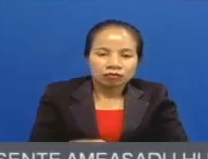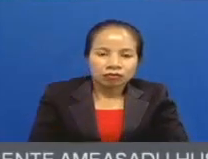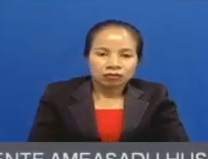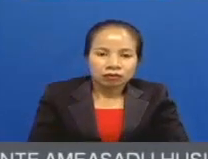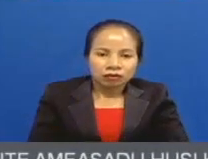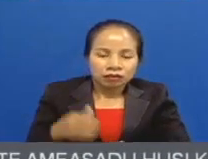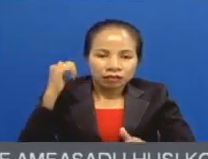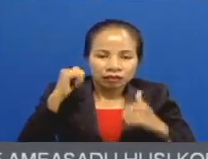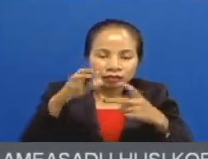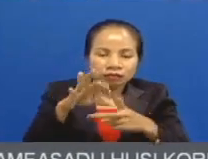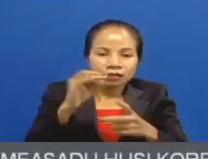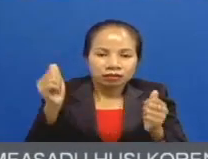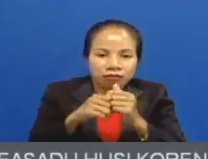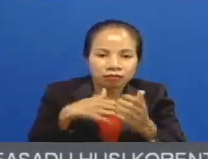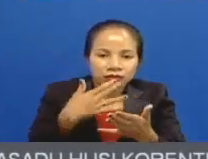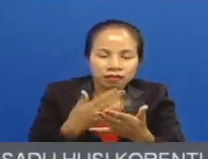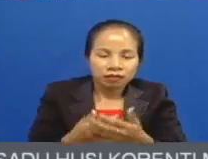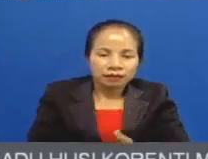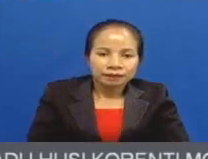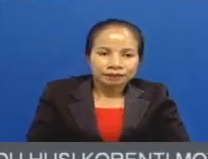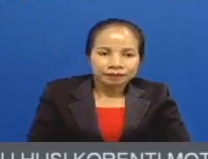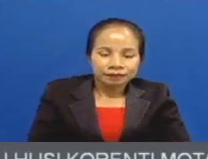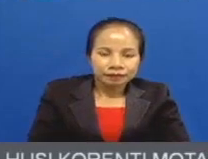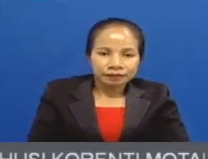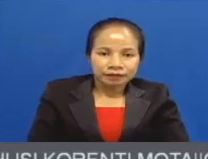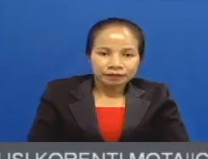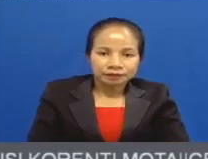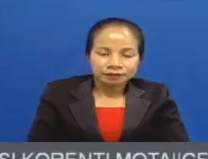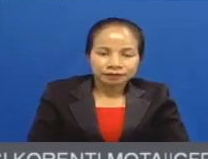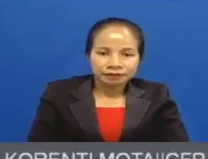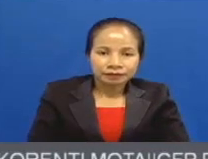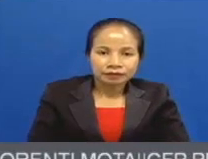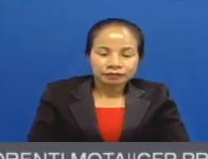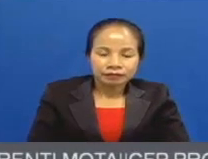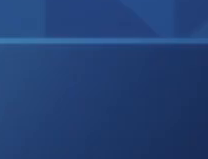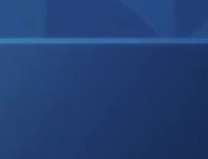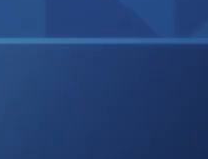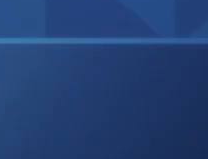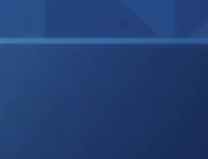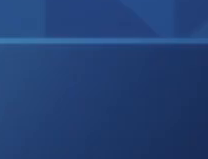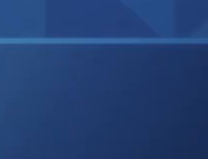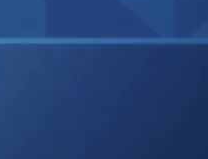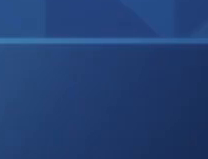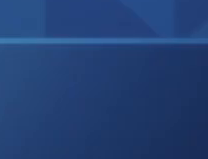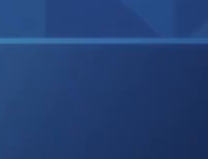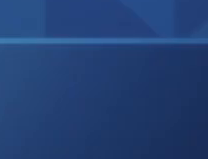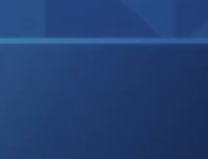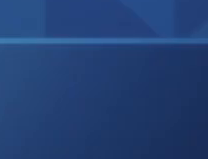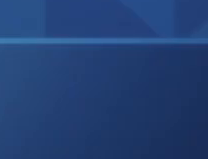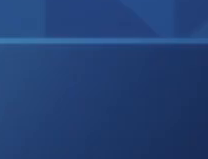supervisiona atividade eleição hodiak husi município Hermera Justiniano Nano ba RTTL.